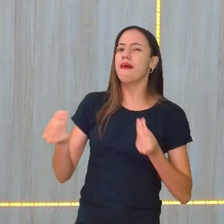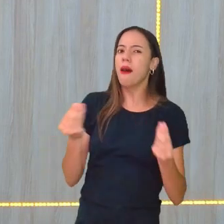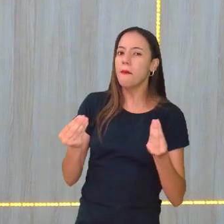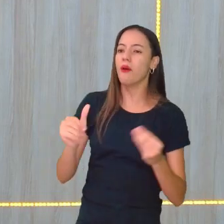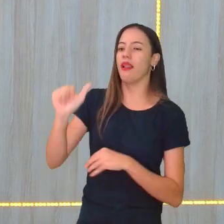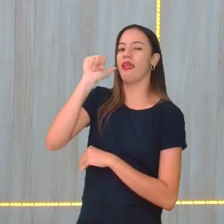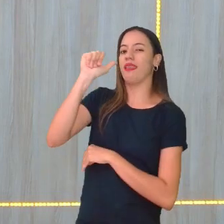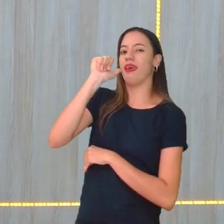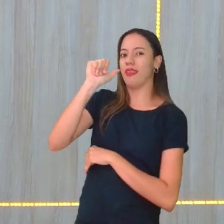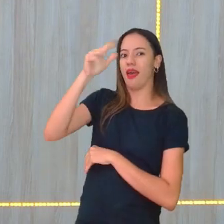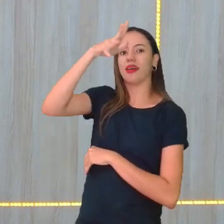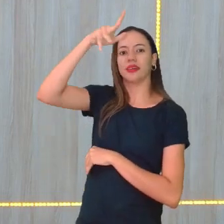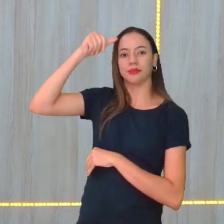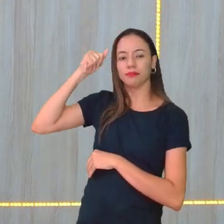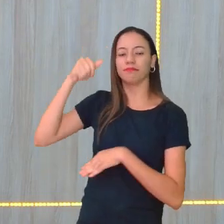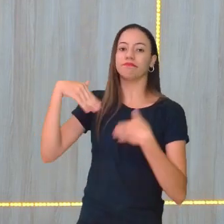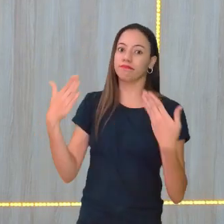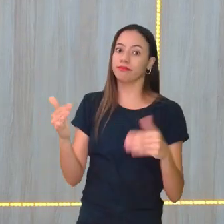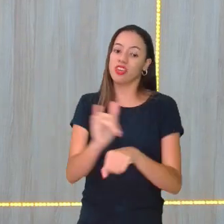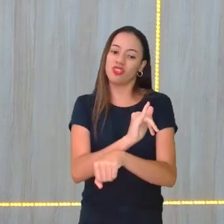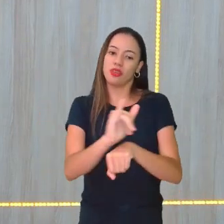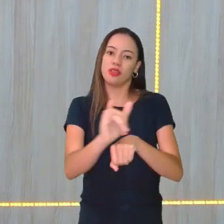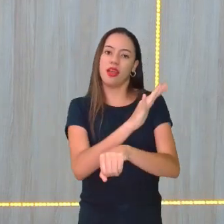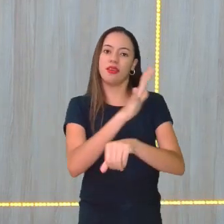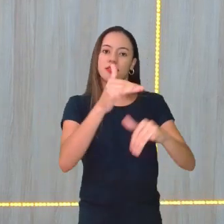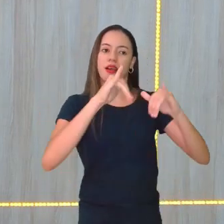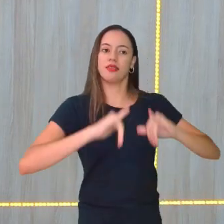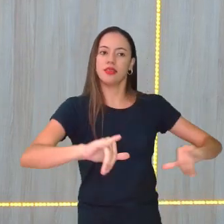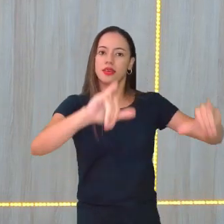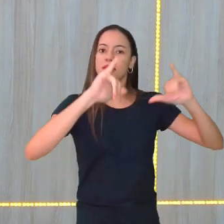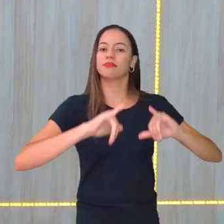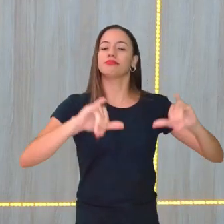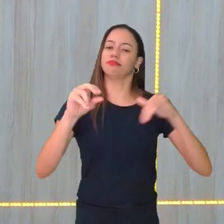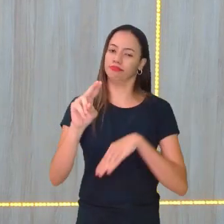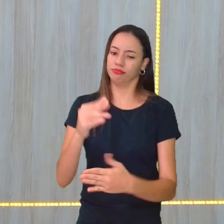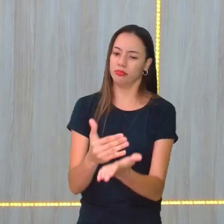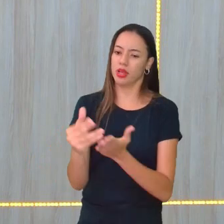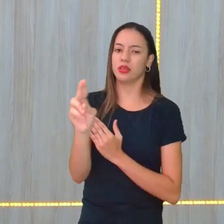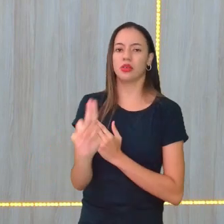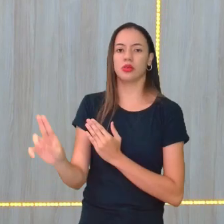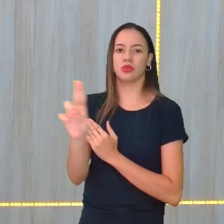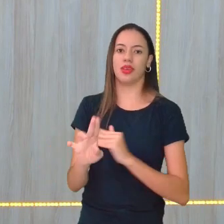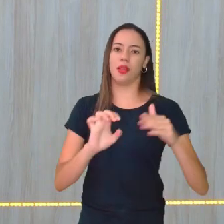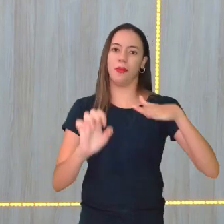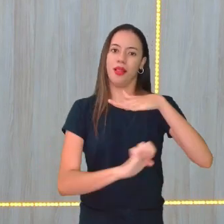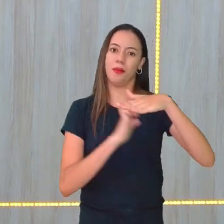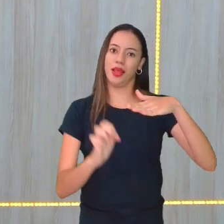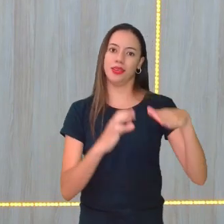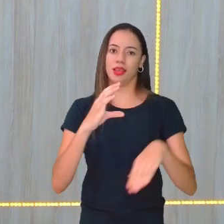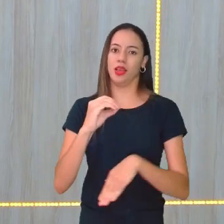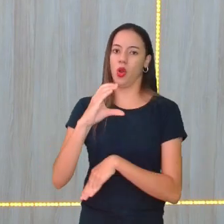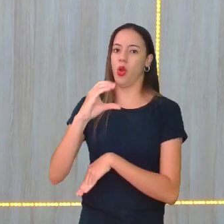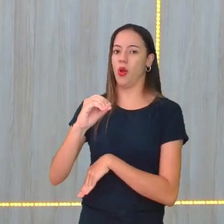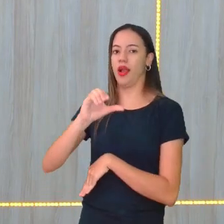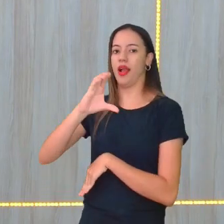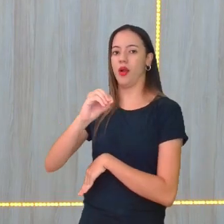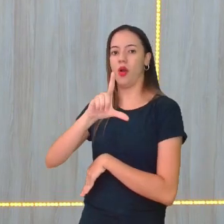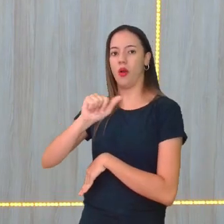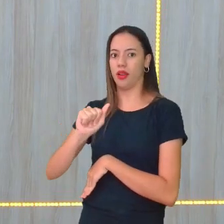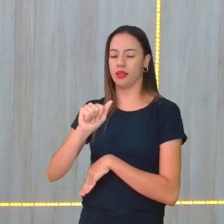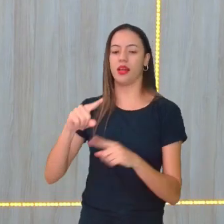isso foi o quê? Foi uma estratégia de propaganda que passou a ser utilizada pela empresa, mas que